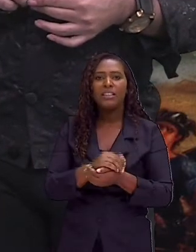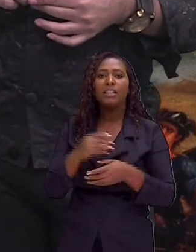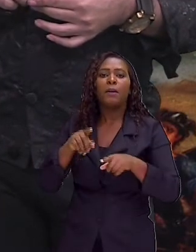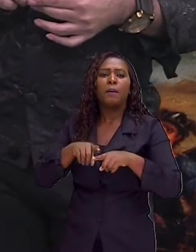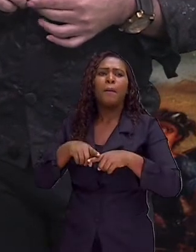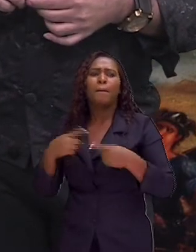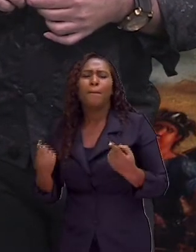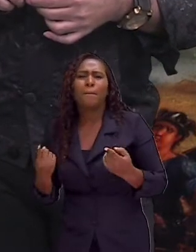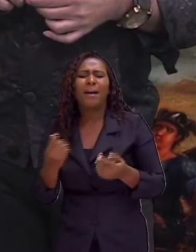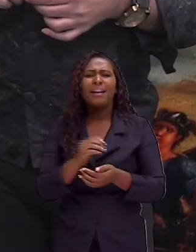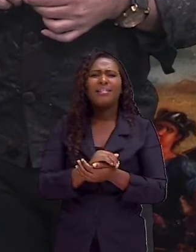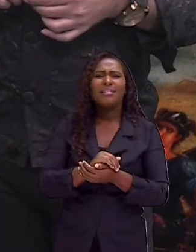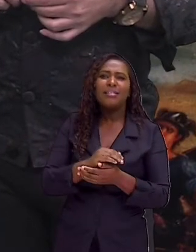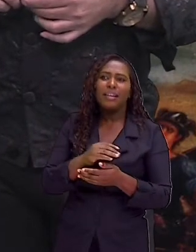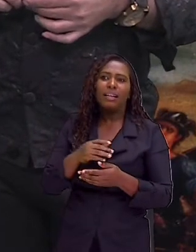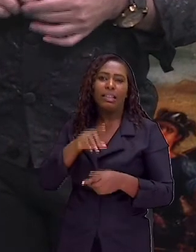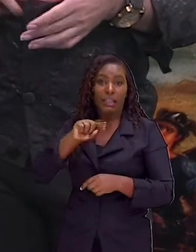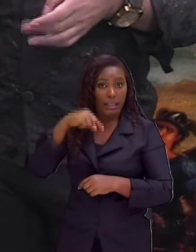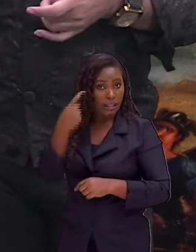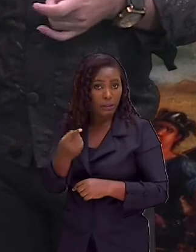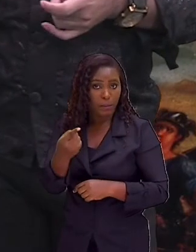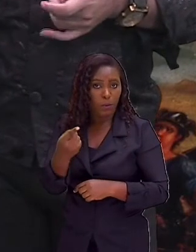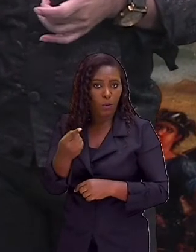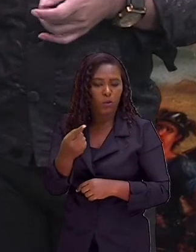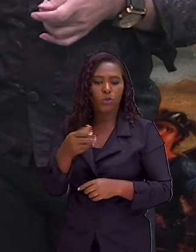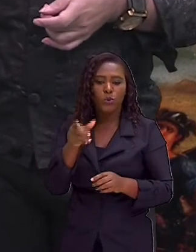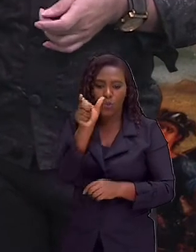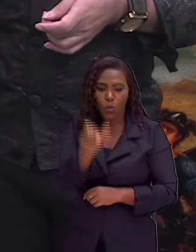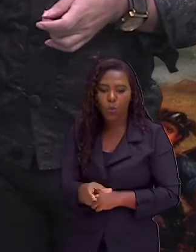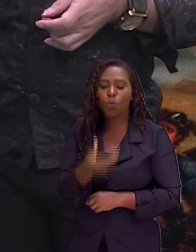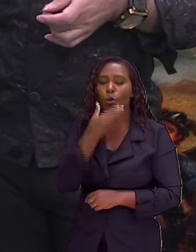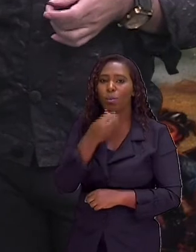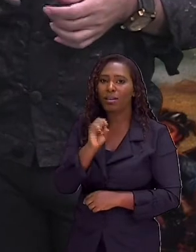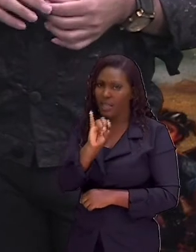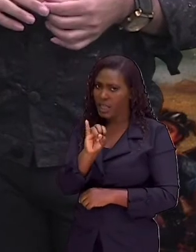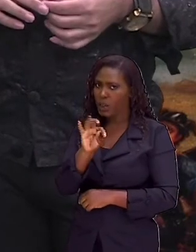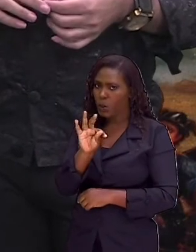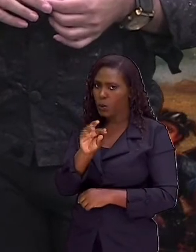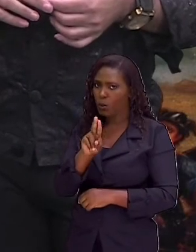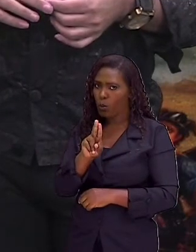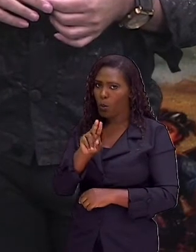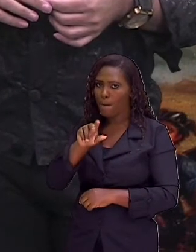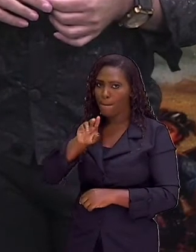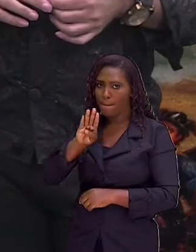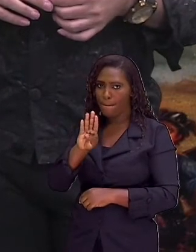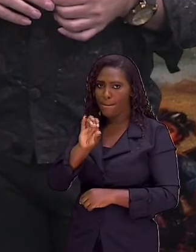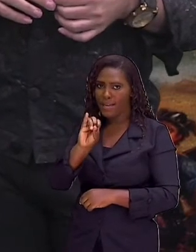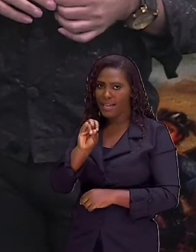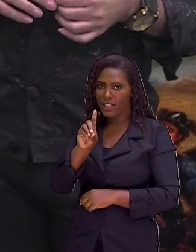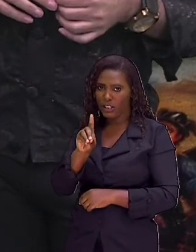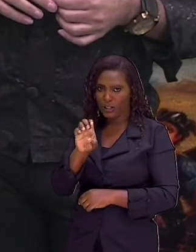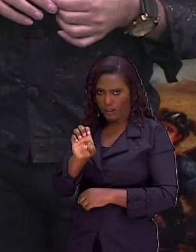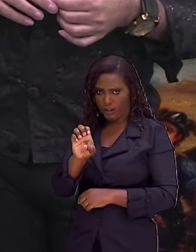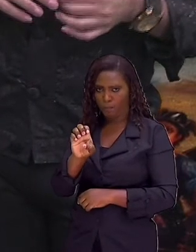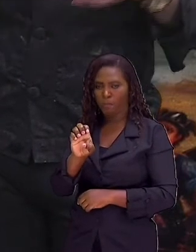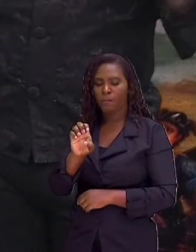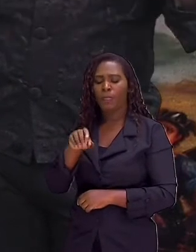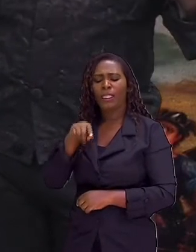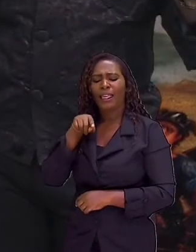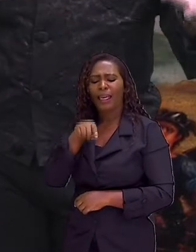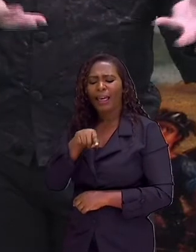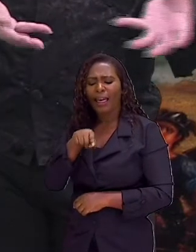próprio Iturbide, sob o título de Imperador Agustín I. Não apoiado